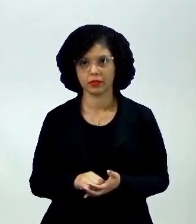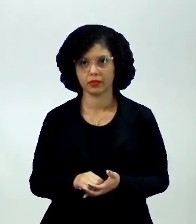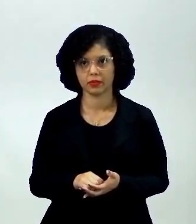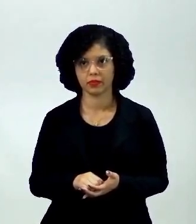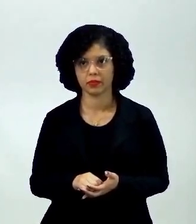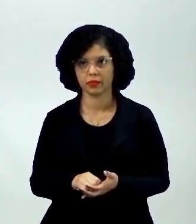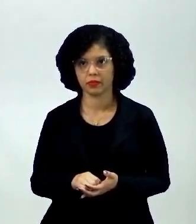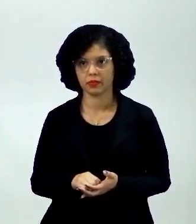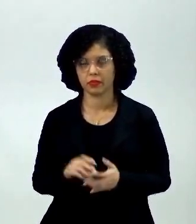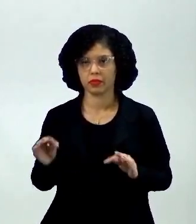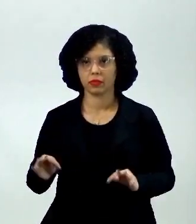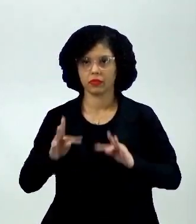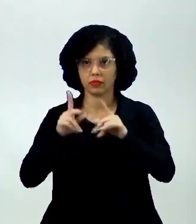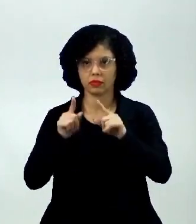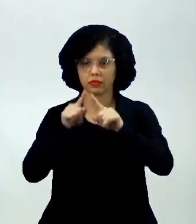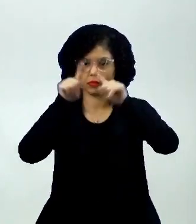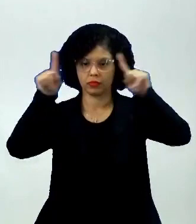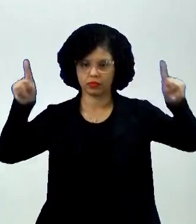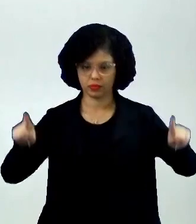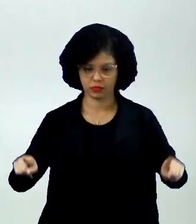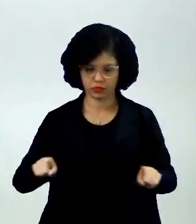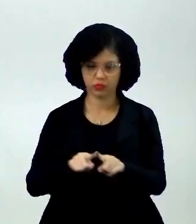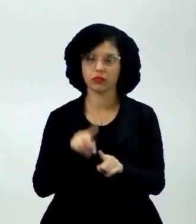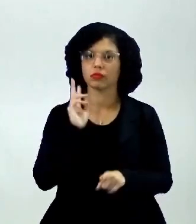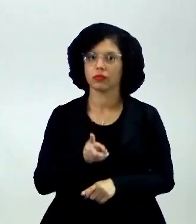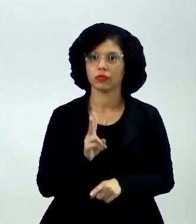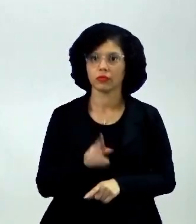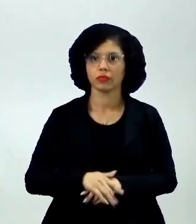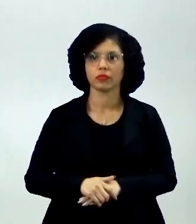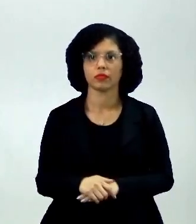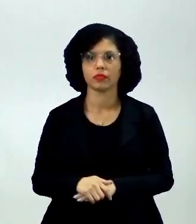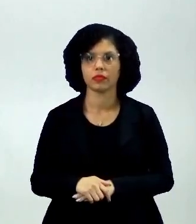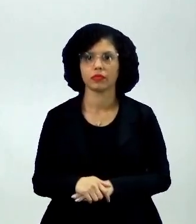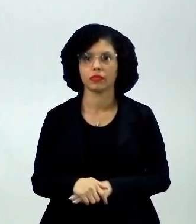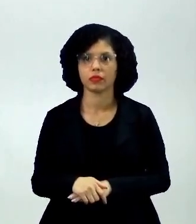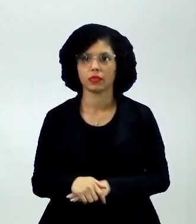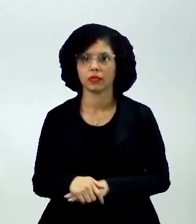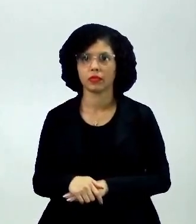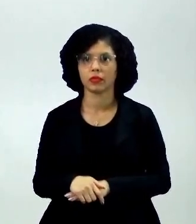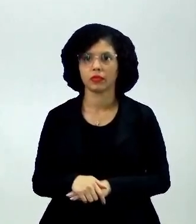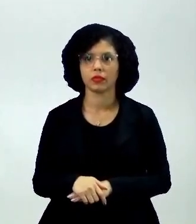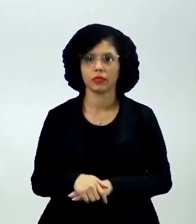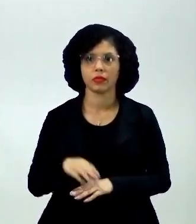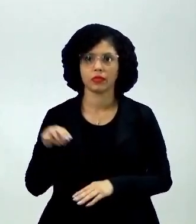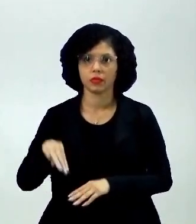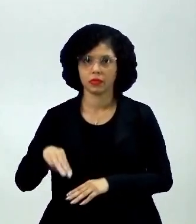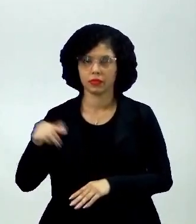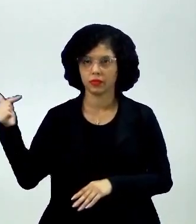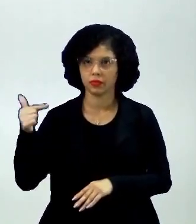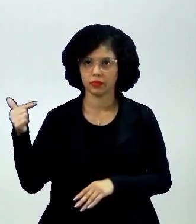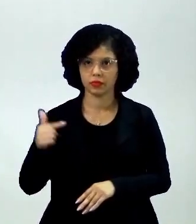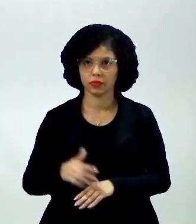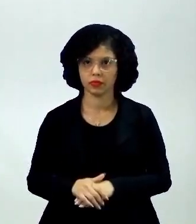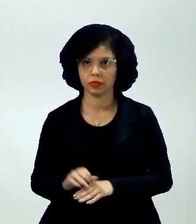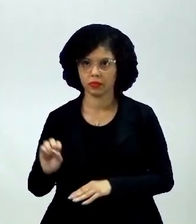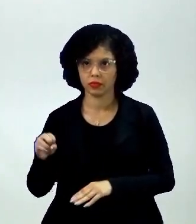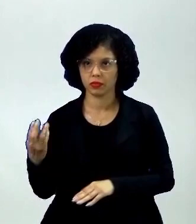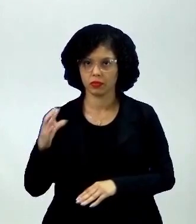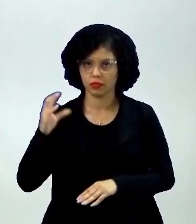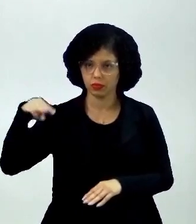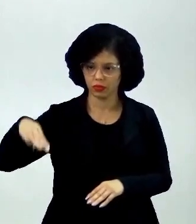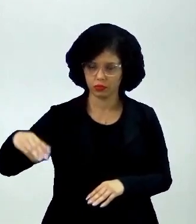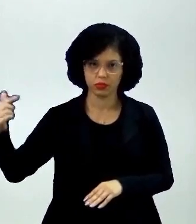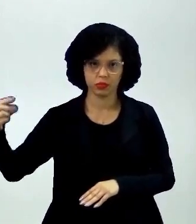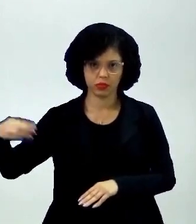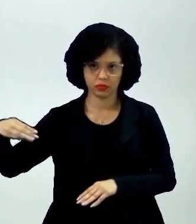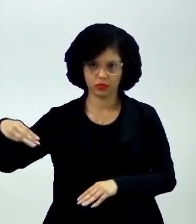quadrado, todos os lados têm o mesmo tamanho, por isso que a gente representa metros quadrados ou